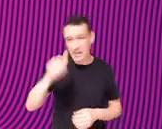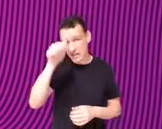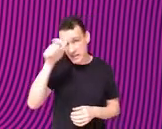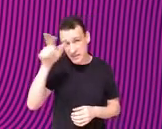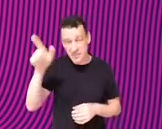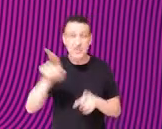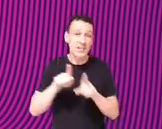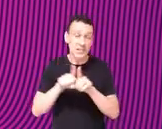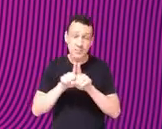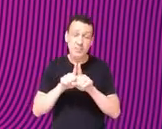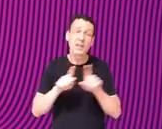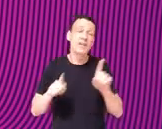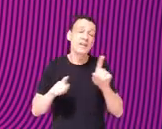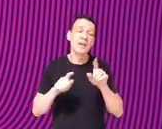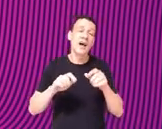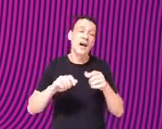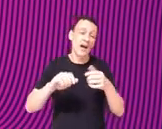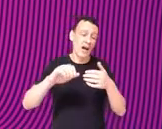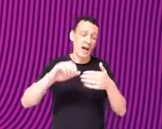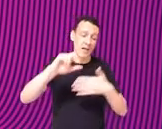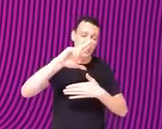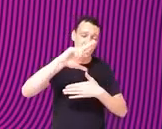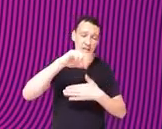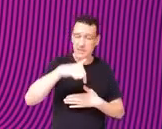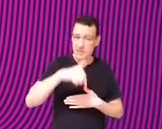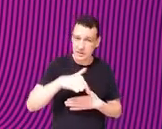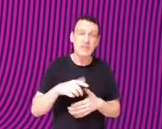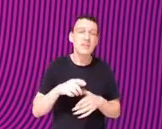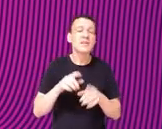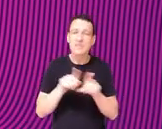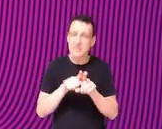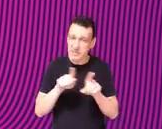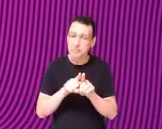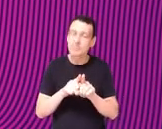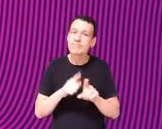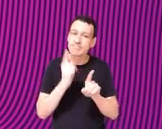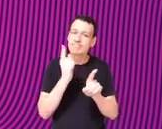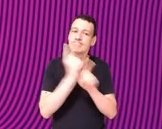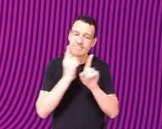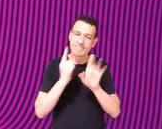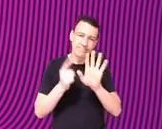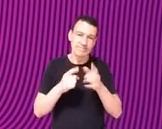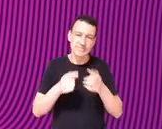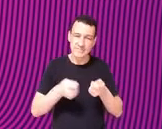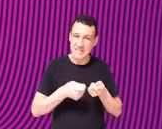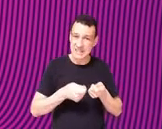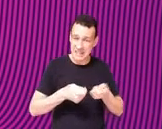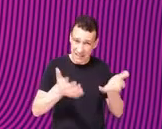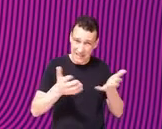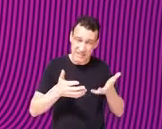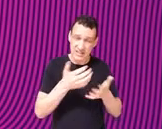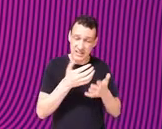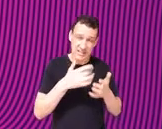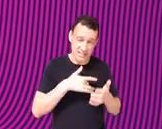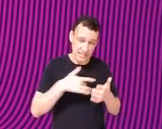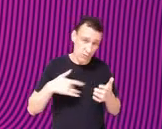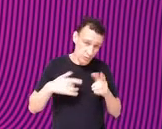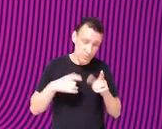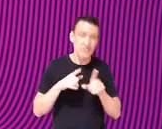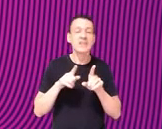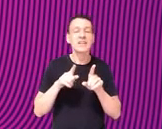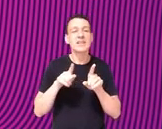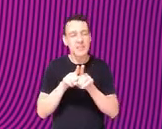direta entre os gastos em saúde e o impacto no prognóstico dos pacientes. E, portanto, foi toda